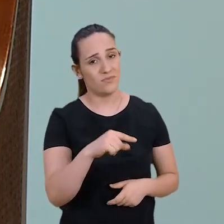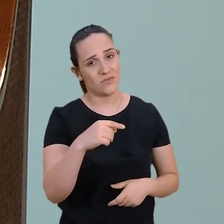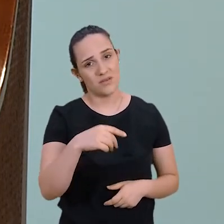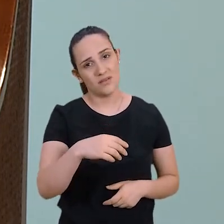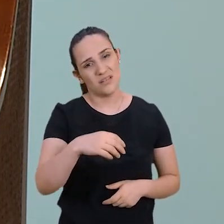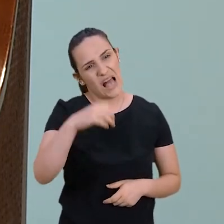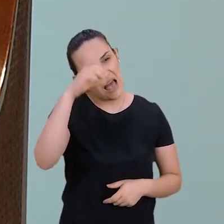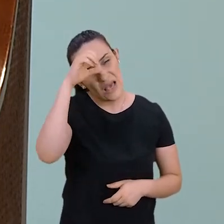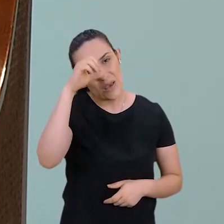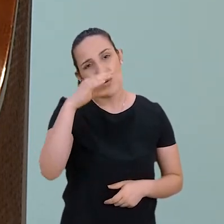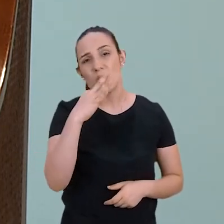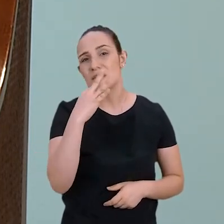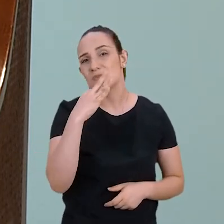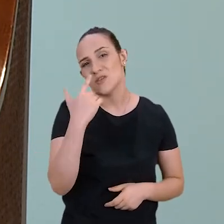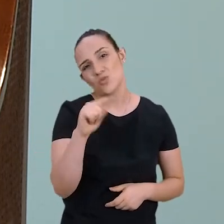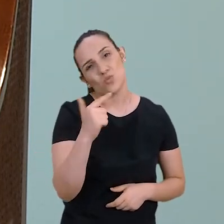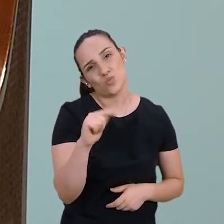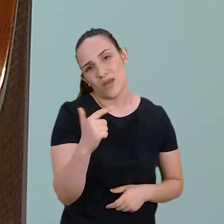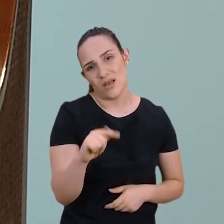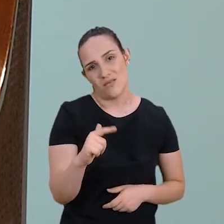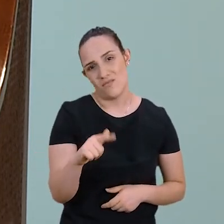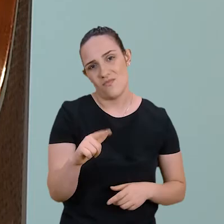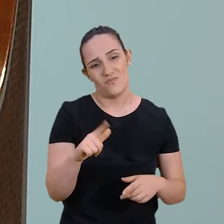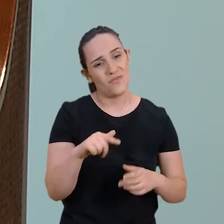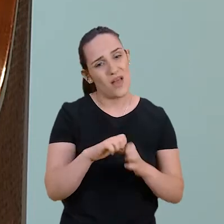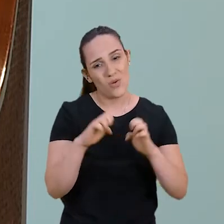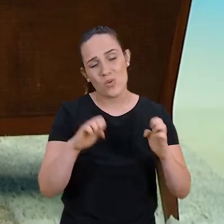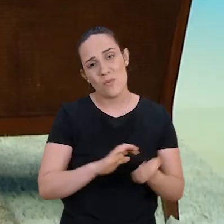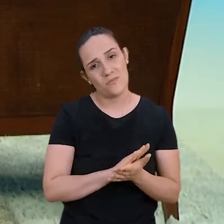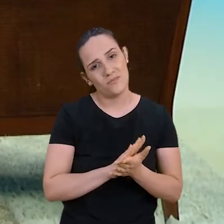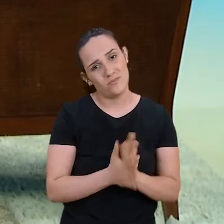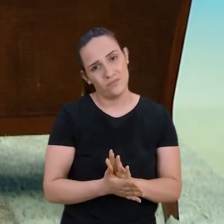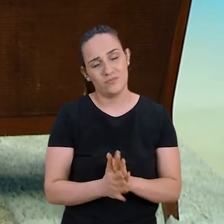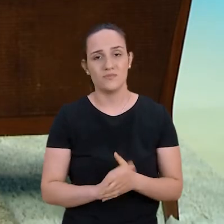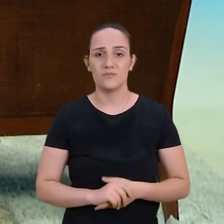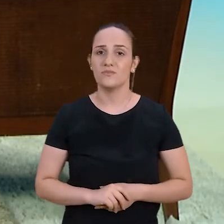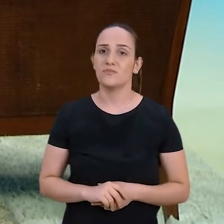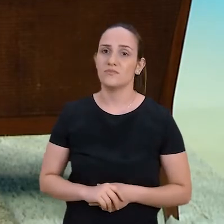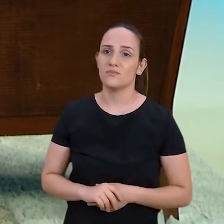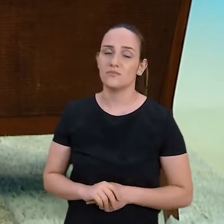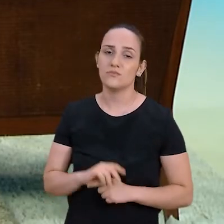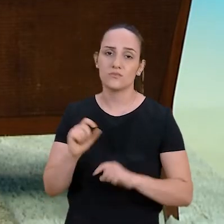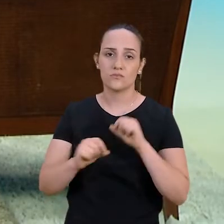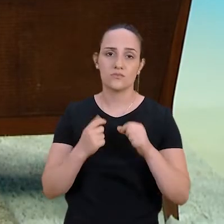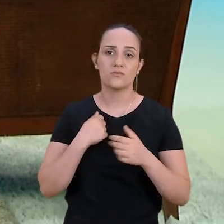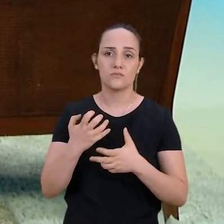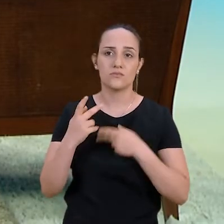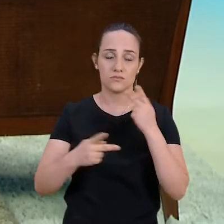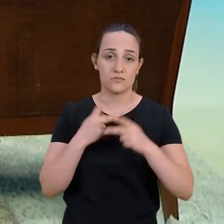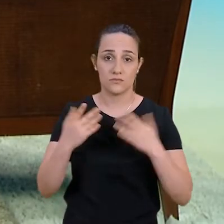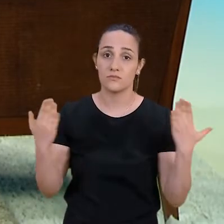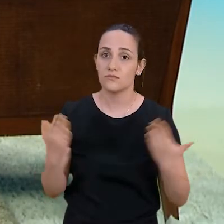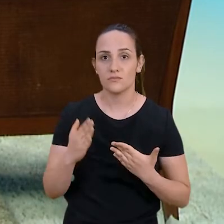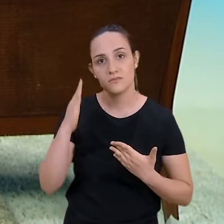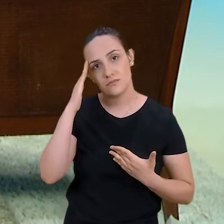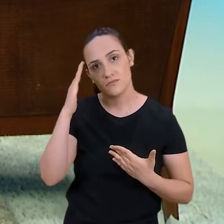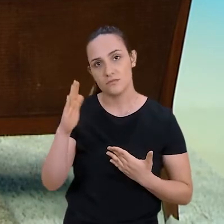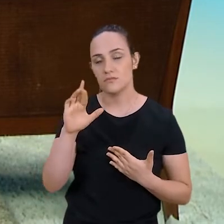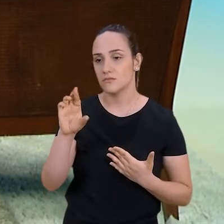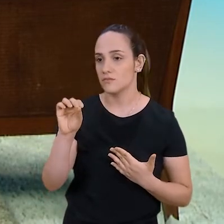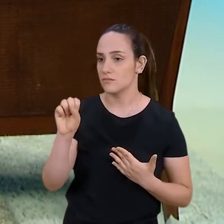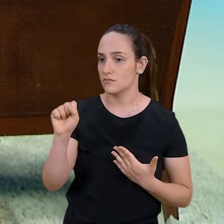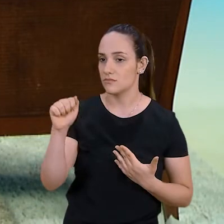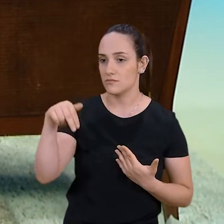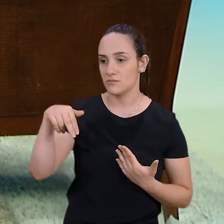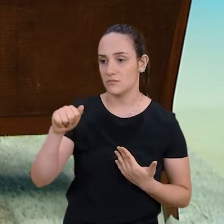que maldade, né? É toda uma estrutura de preconceito. Mas, assim, o que eu quero dizer, principalmente para a Rosana, que está